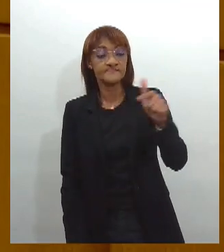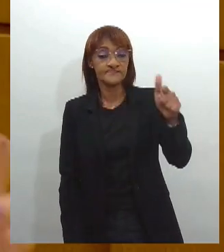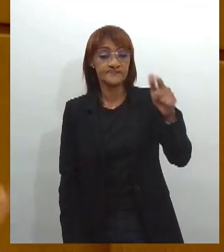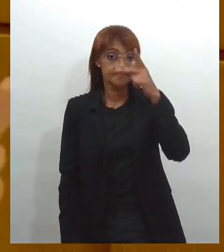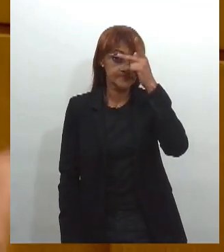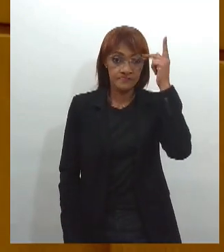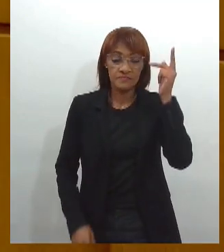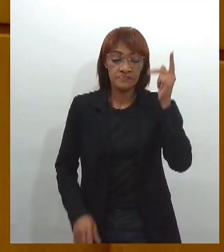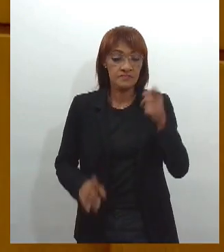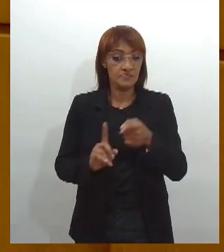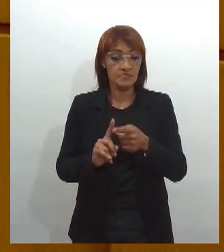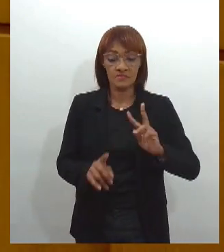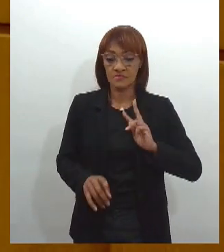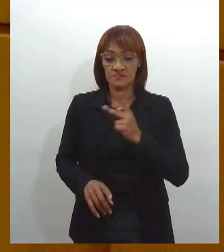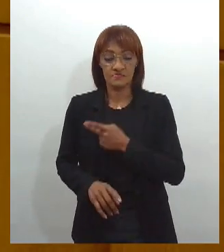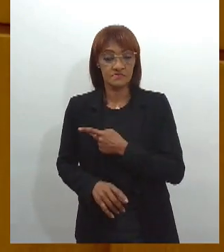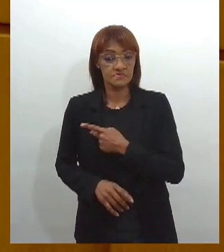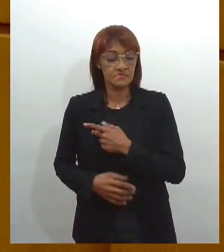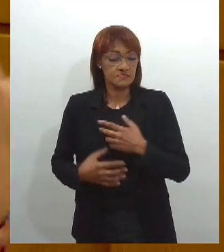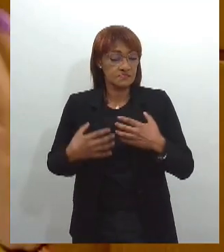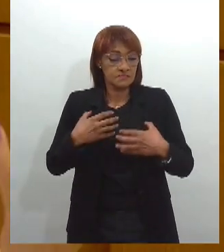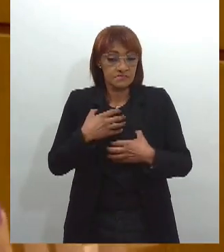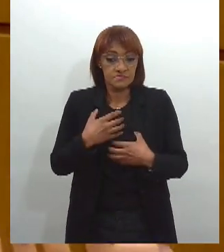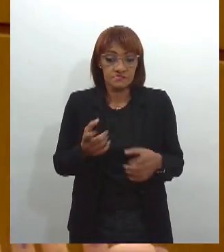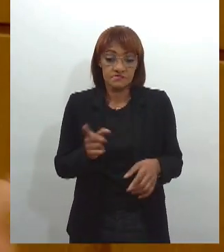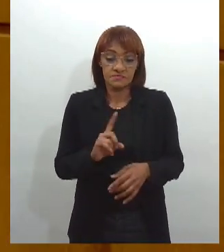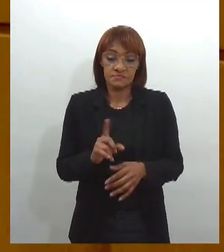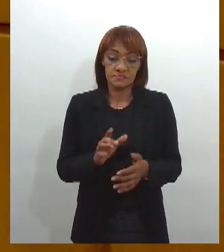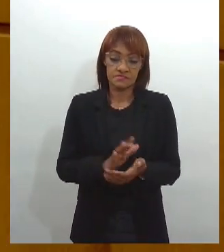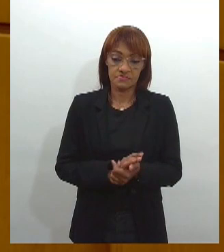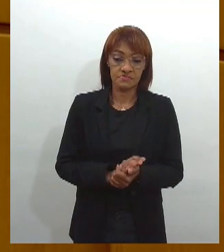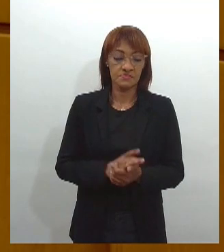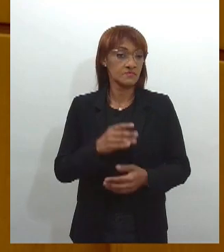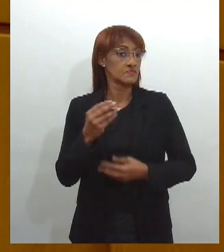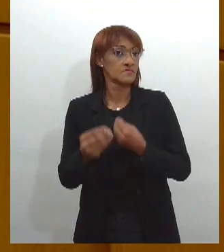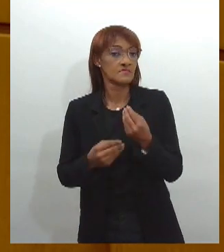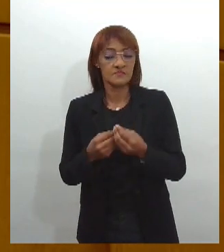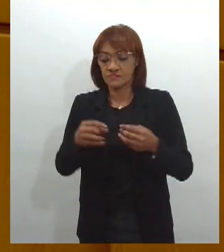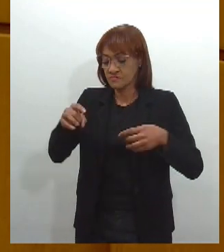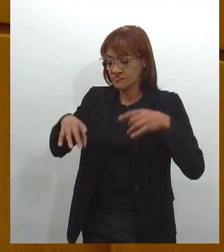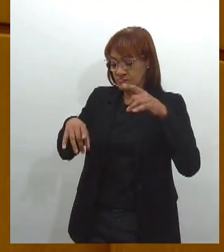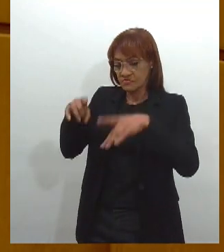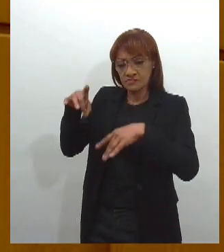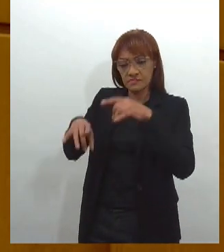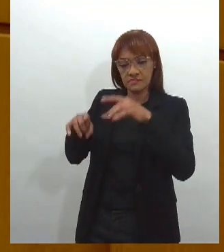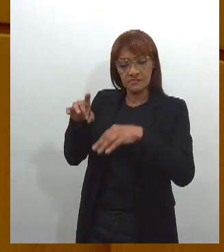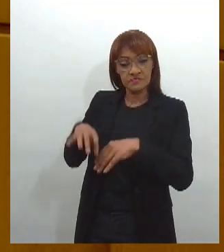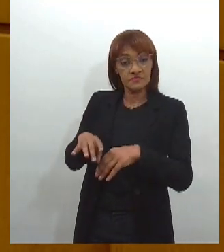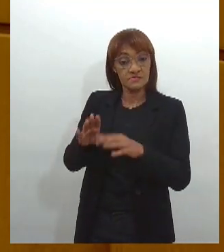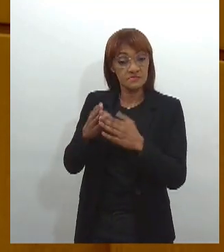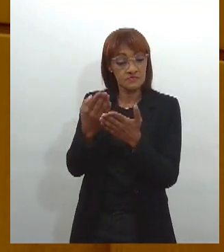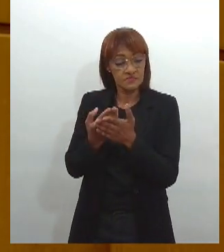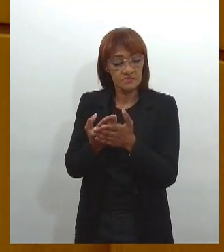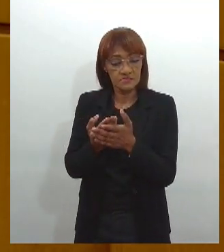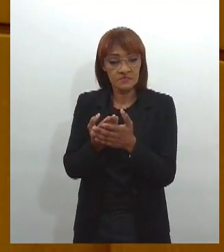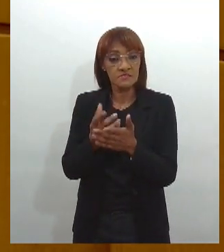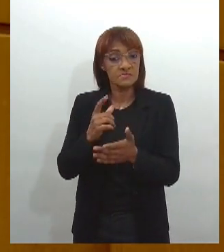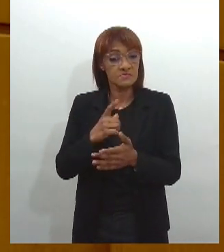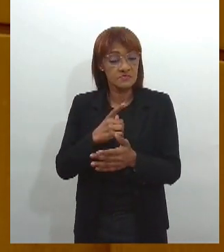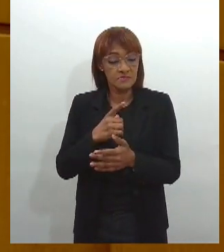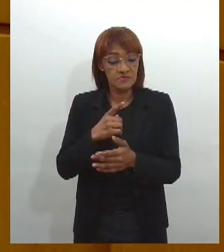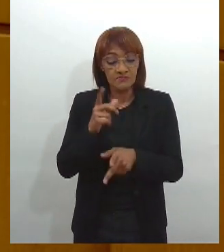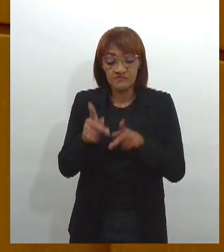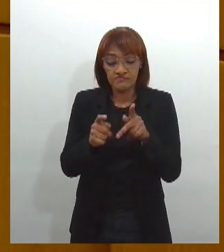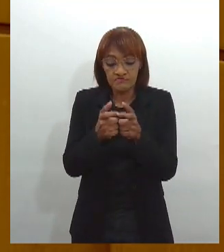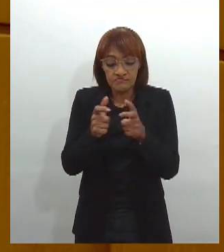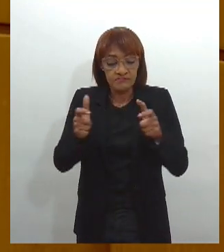evadam do espaço escolar, né? Porque a evasão escolar é muito grande para a nossa população e que continue,